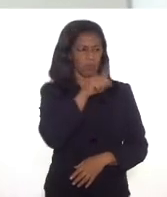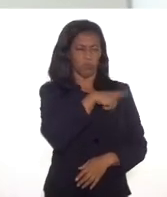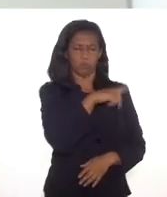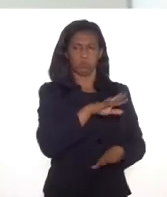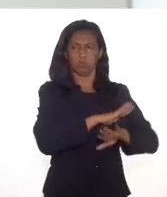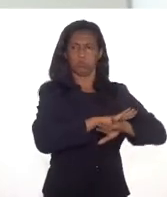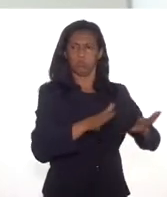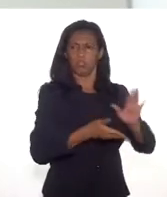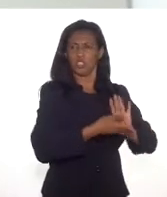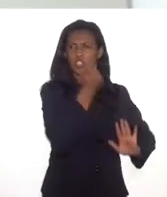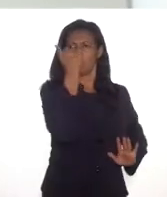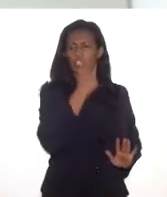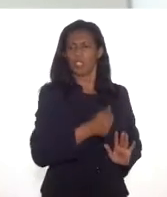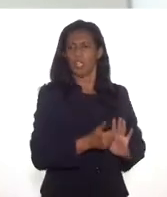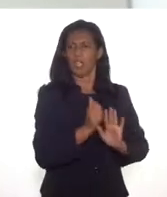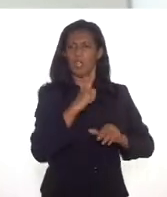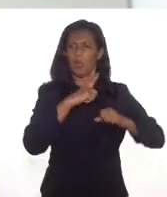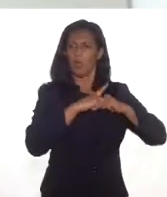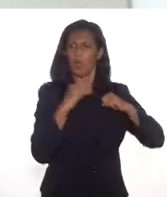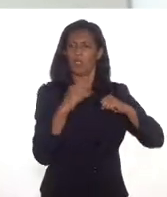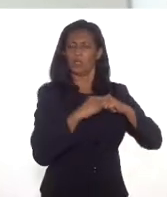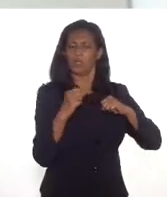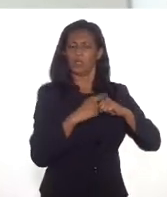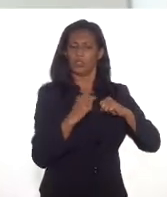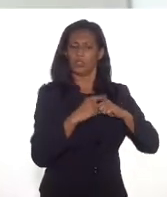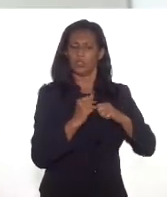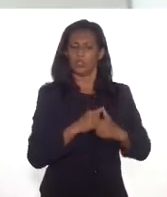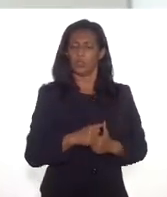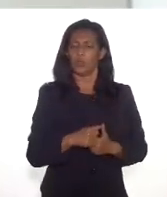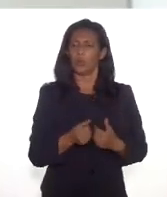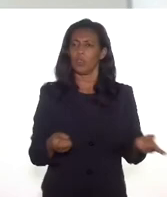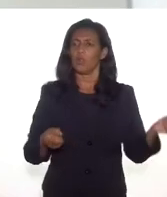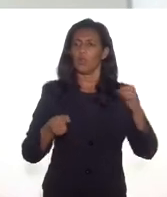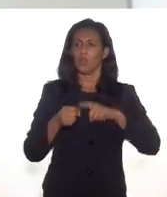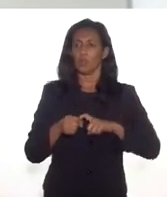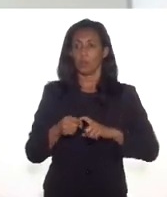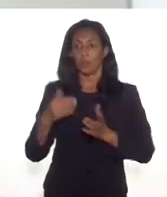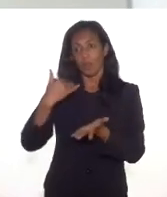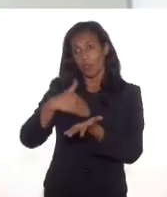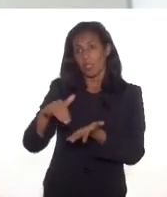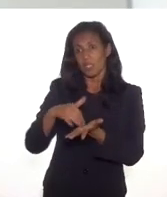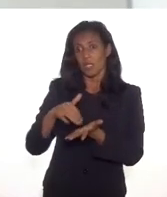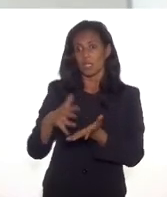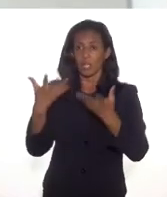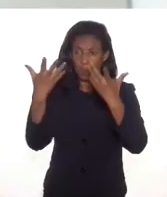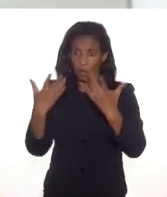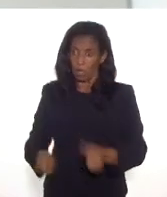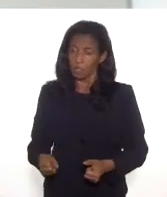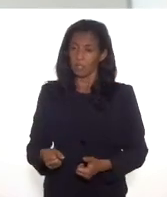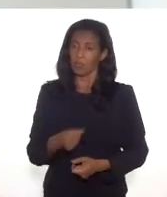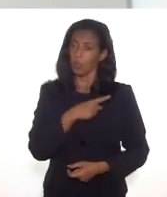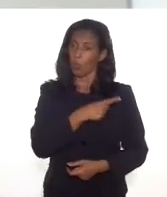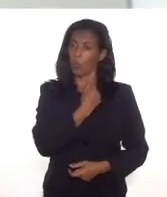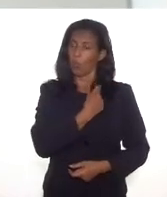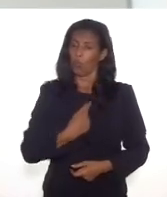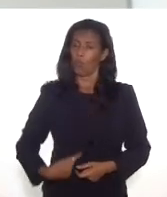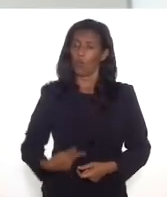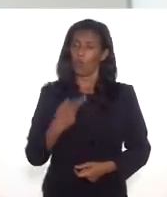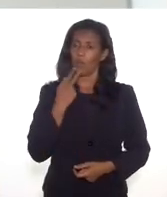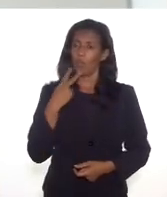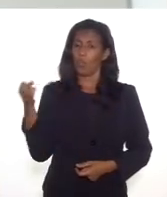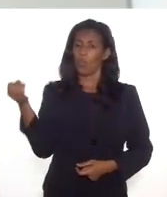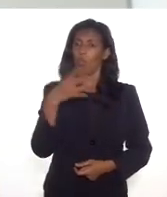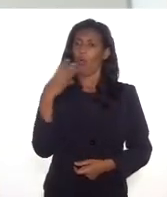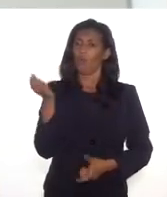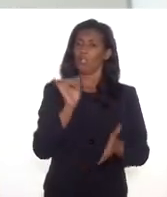portaria, suspendeu o artigo que dizia isso, e a Secretaria de Estado de Saúde resolveu, então, ceder à pressão do governador e fazer uma